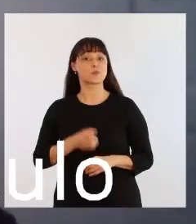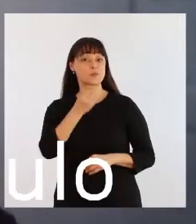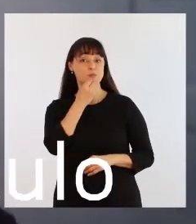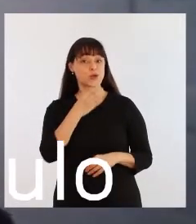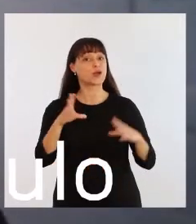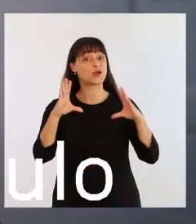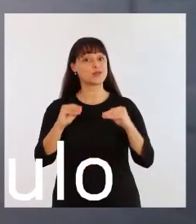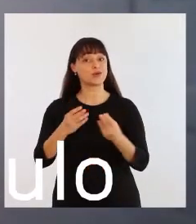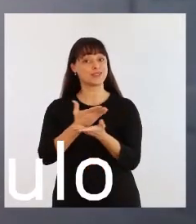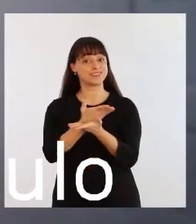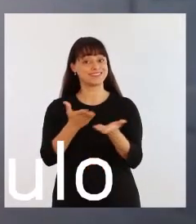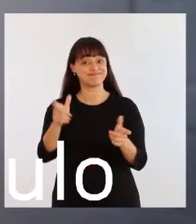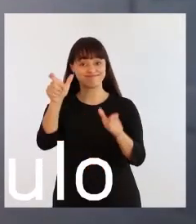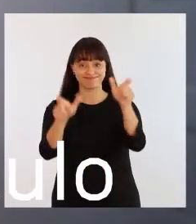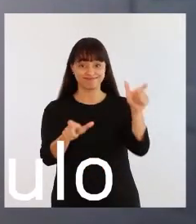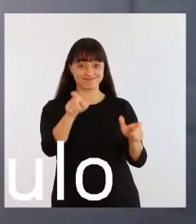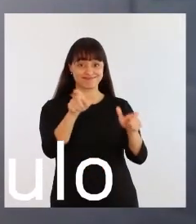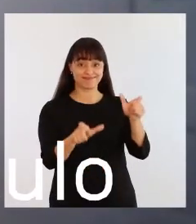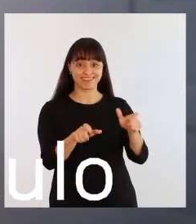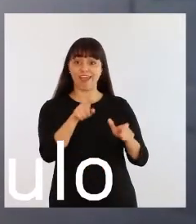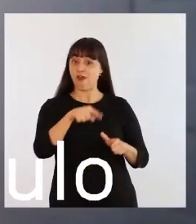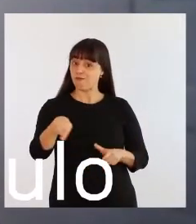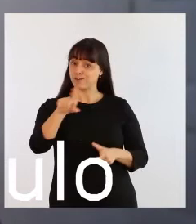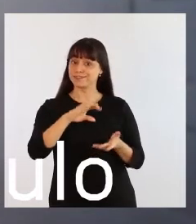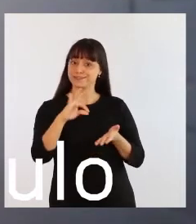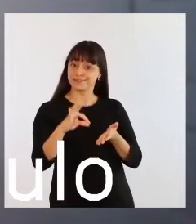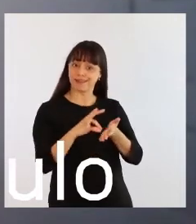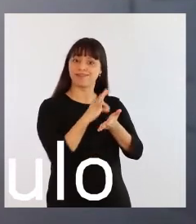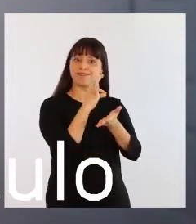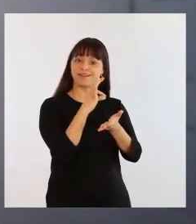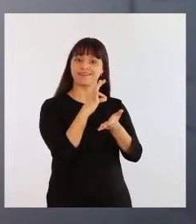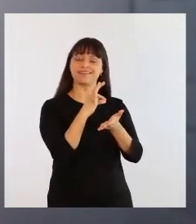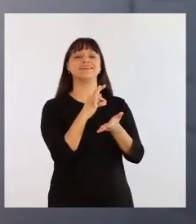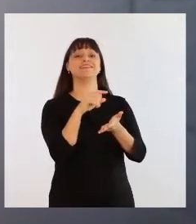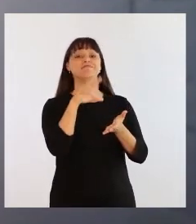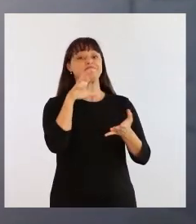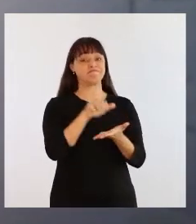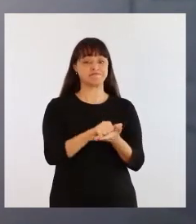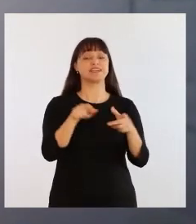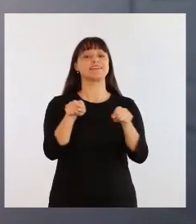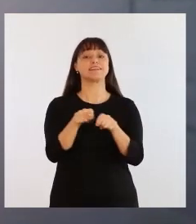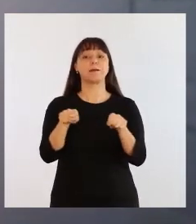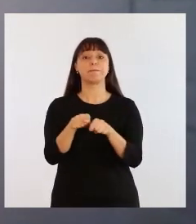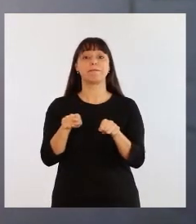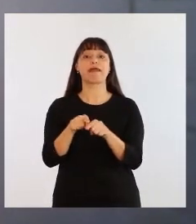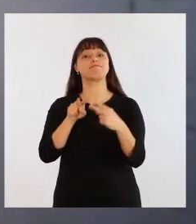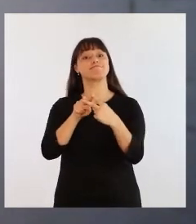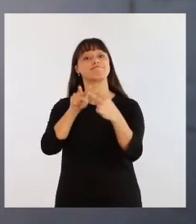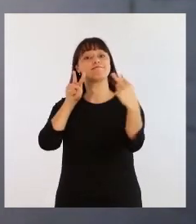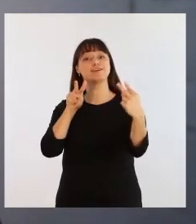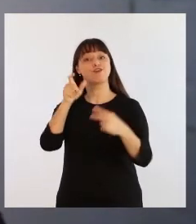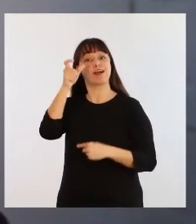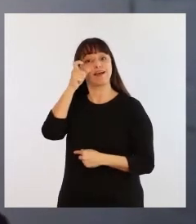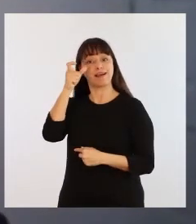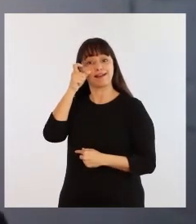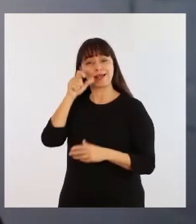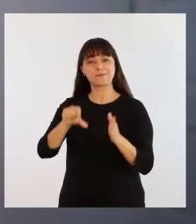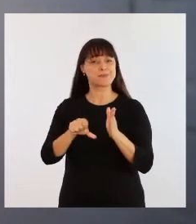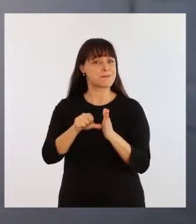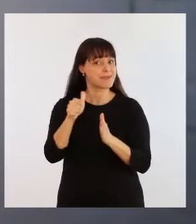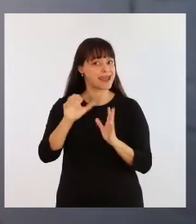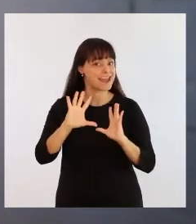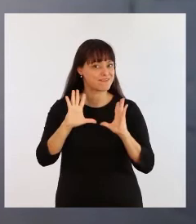Boa noite a todas e todos que se inscreveram e se conectaram a esse nosso primeiro evento de lançamento